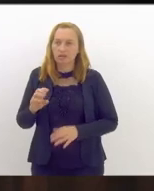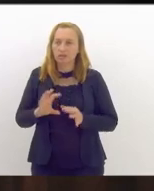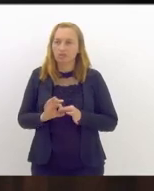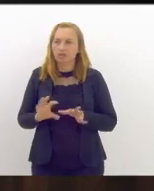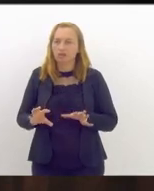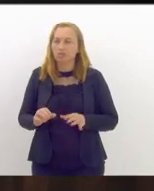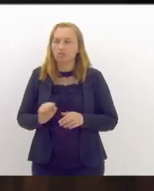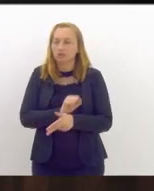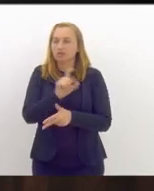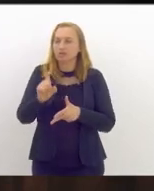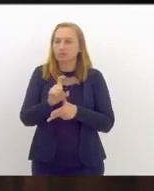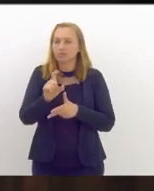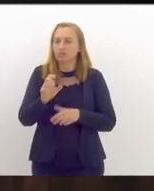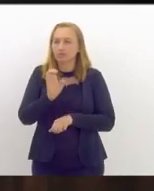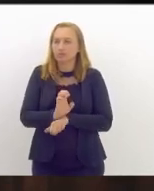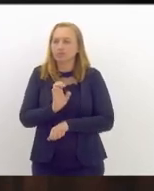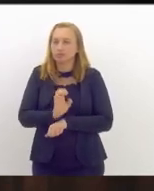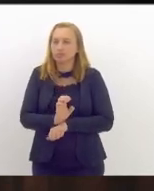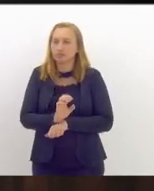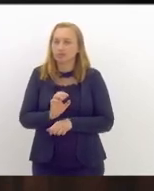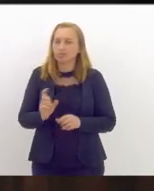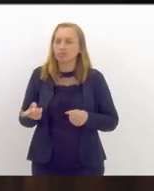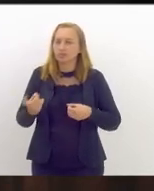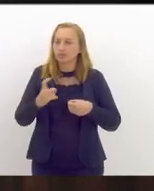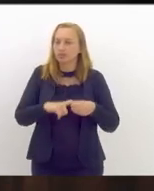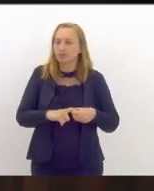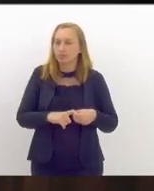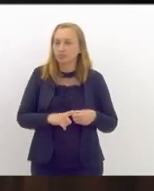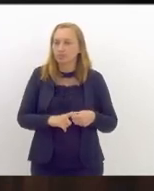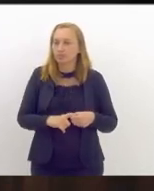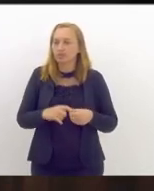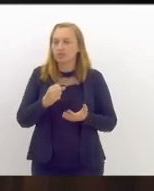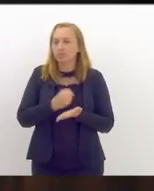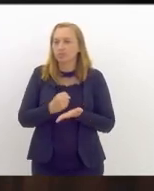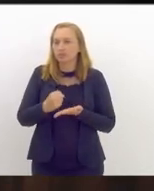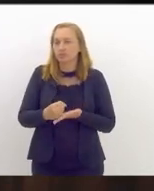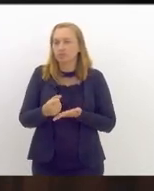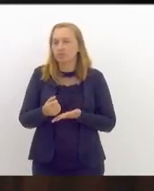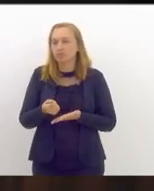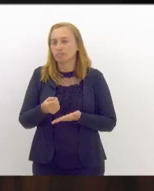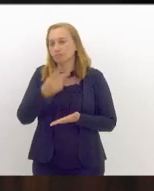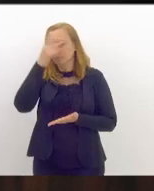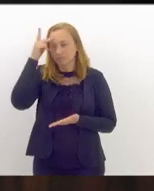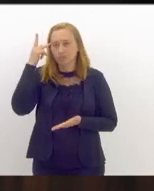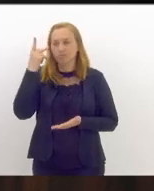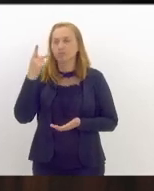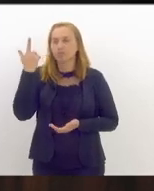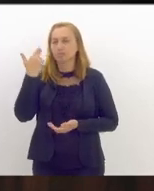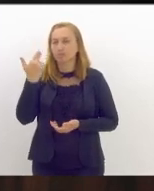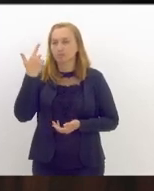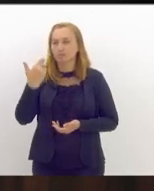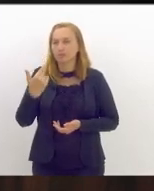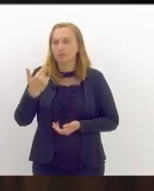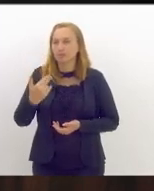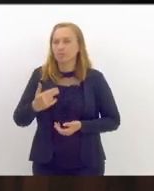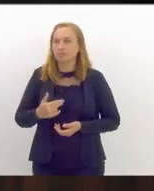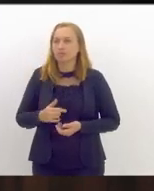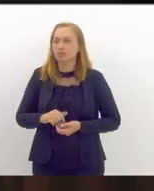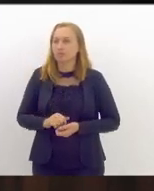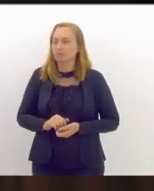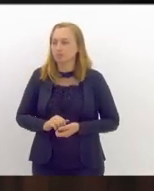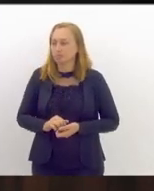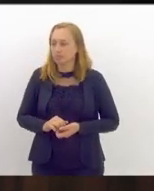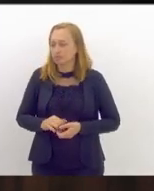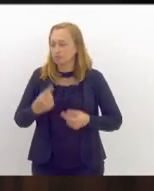Poder Executivo Estadual é realizar convênios com os cartórios de registro civil das pessoas naturais na forma que menciona